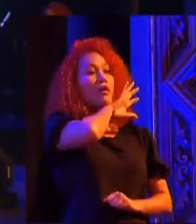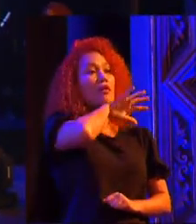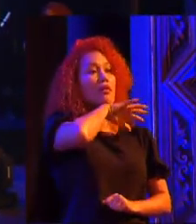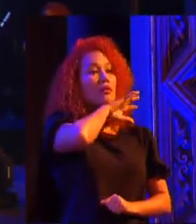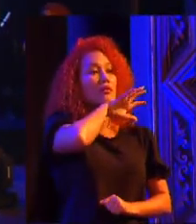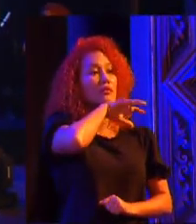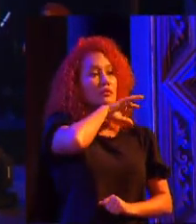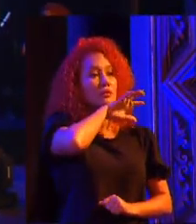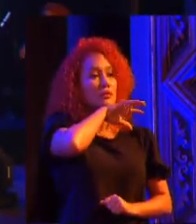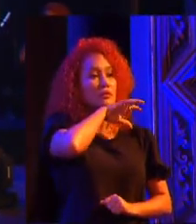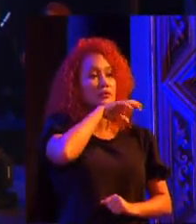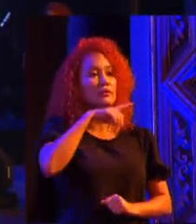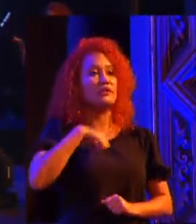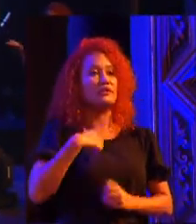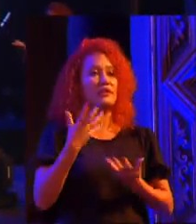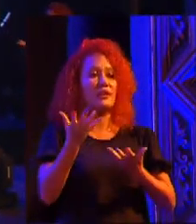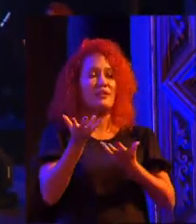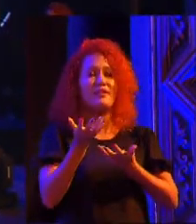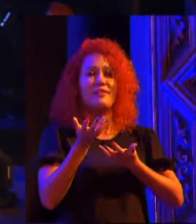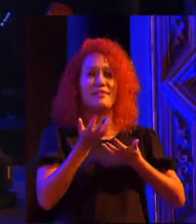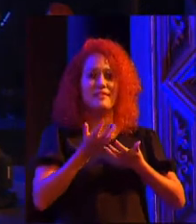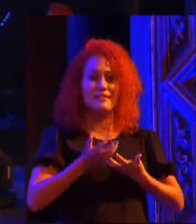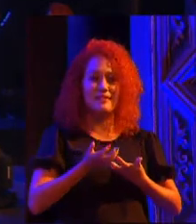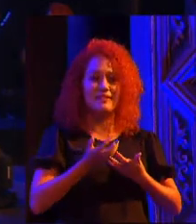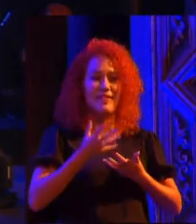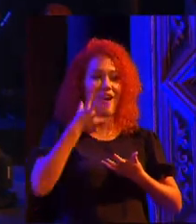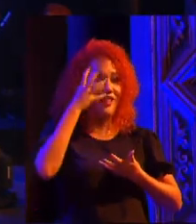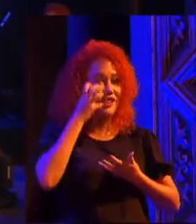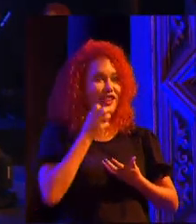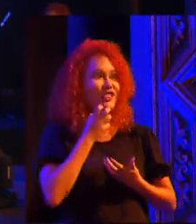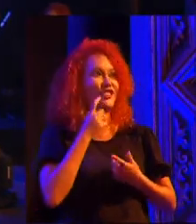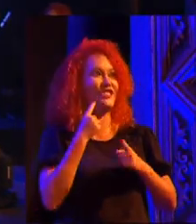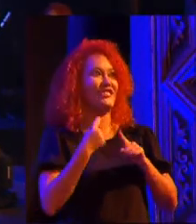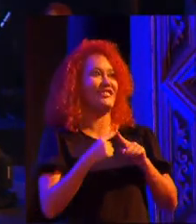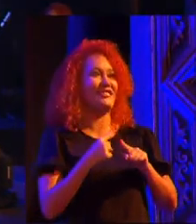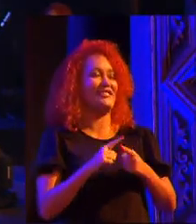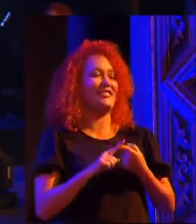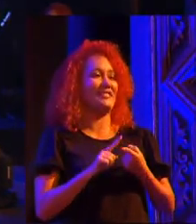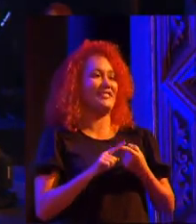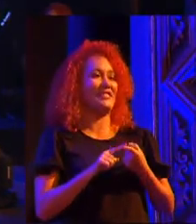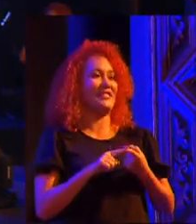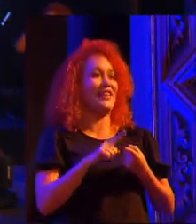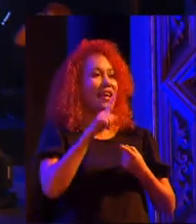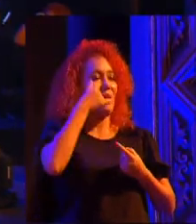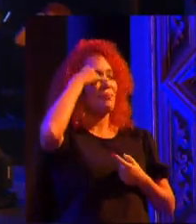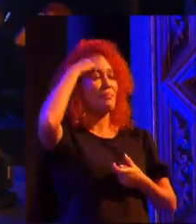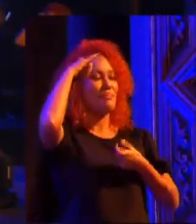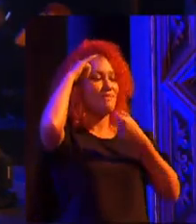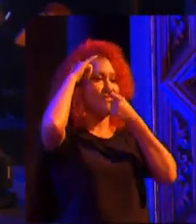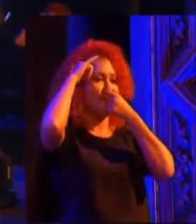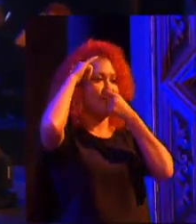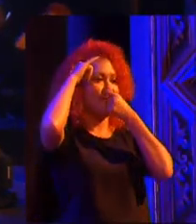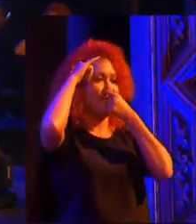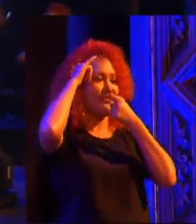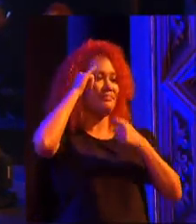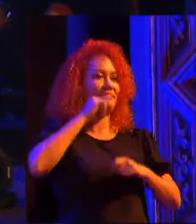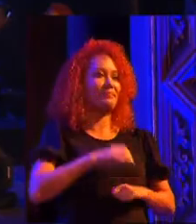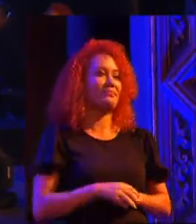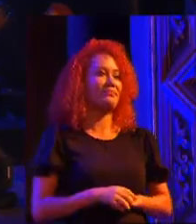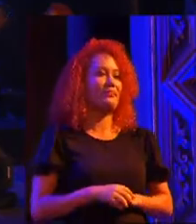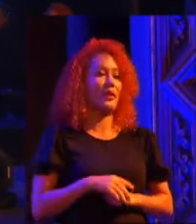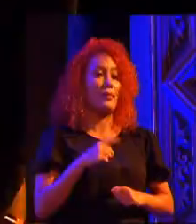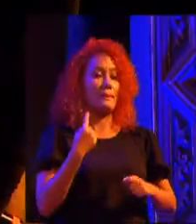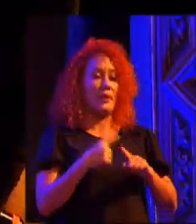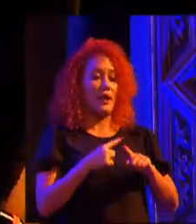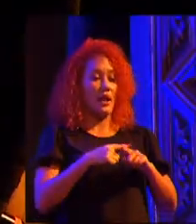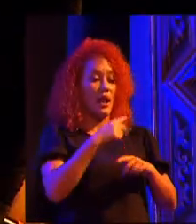gente adotou e nos adotou também. Então, Carabao é uma raça de búfalo. Dizer para vocês que esse prêmio